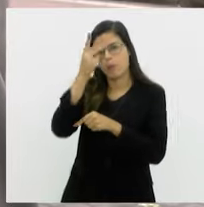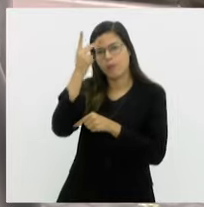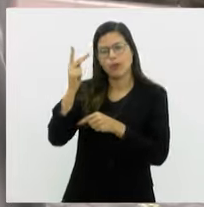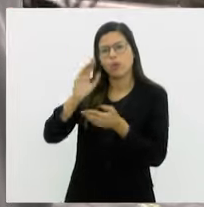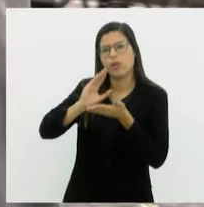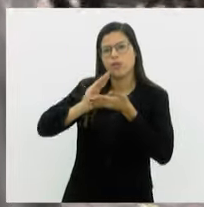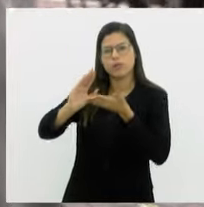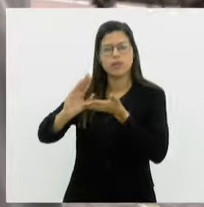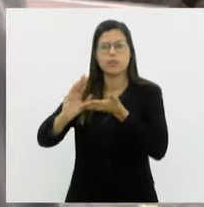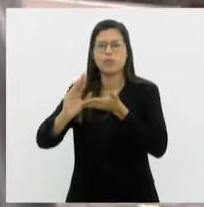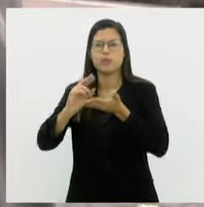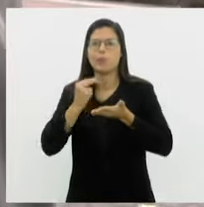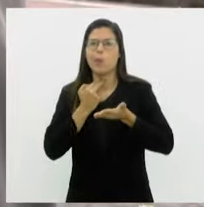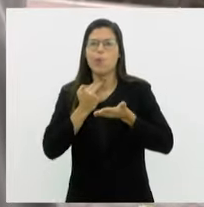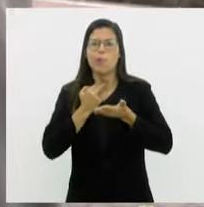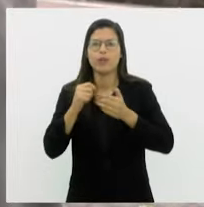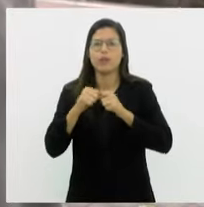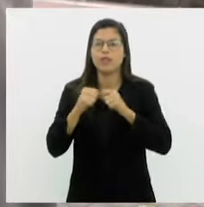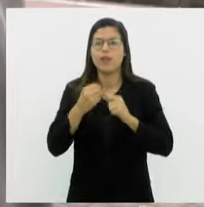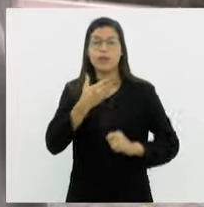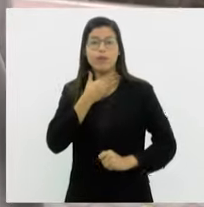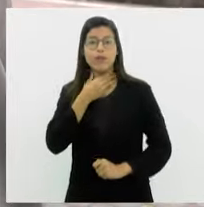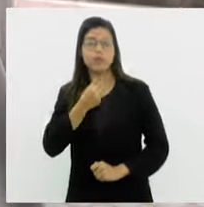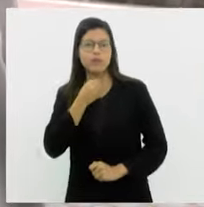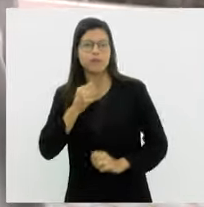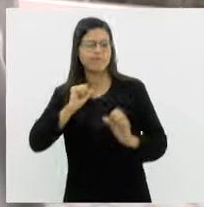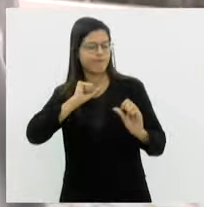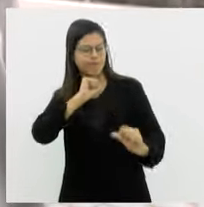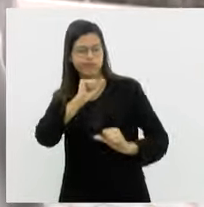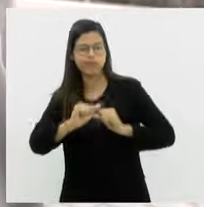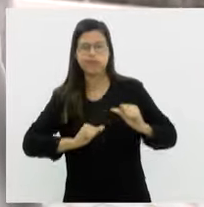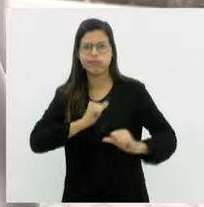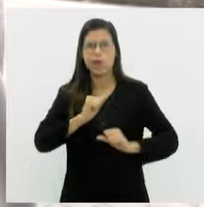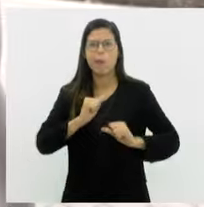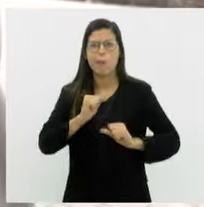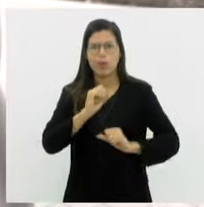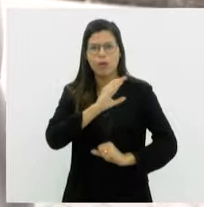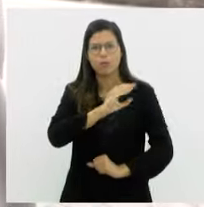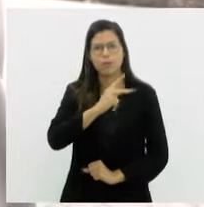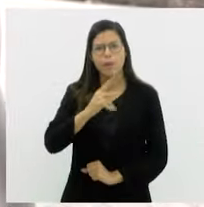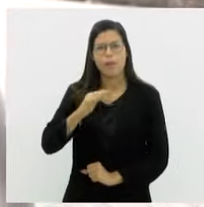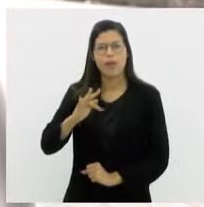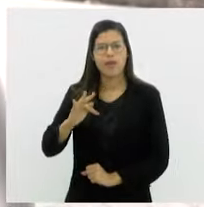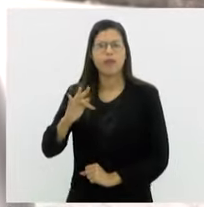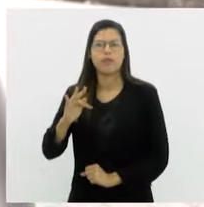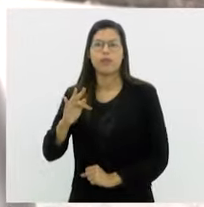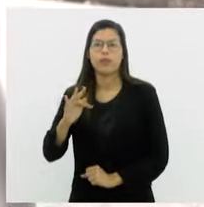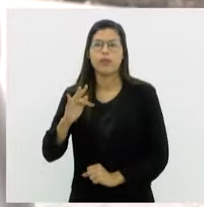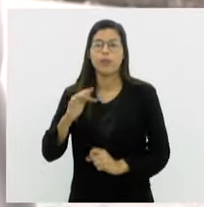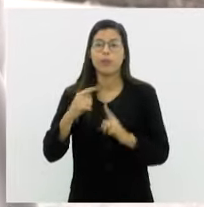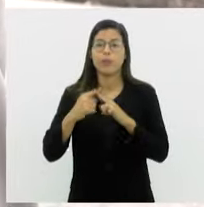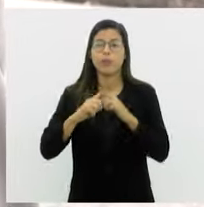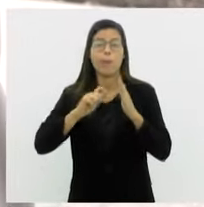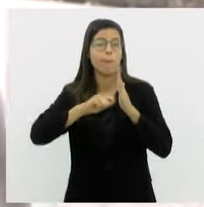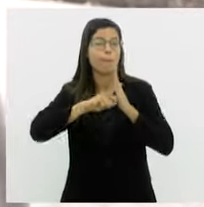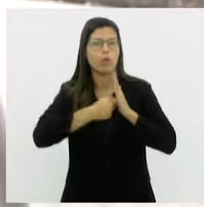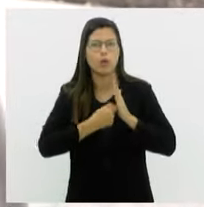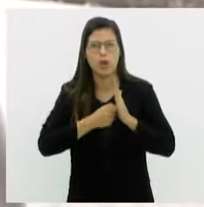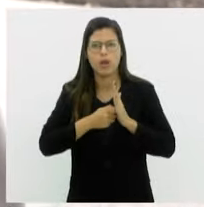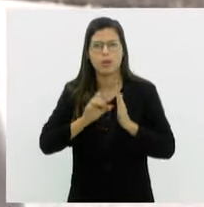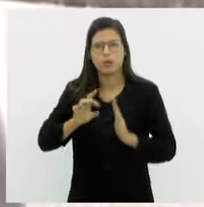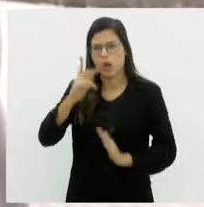pode fazer nenhuma falsificação, nenhuma alteração com os dados dele se ele não permitir, porque fica bloqueado lá, só ele